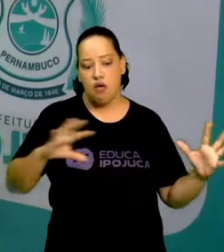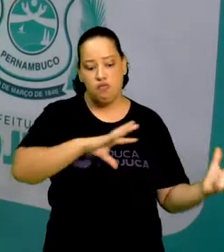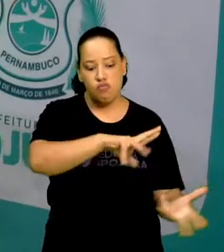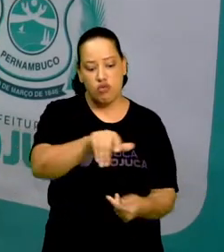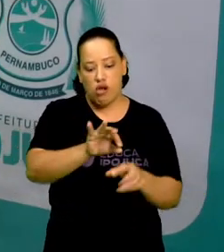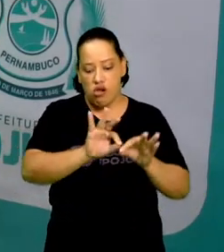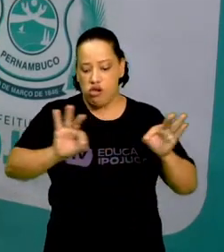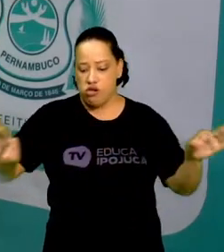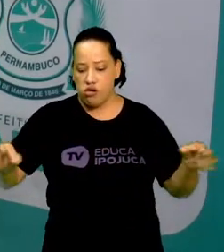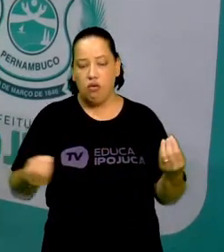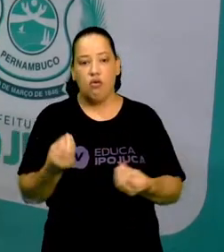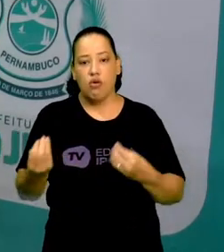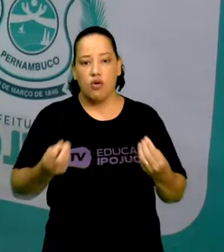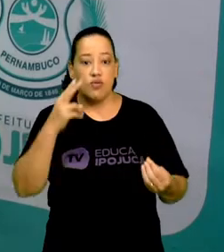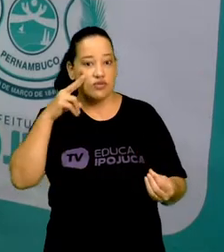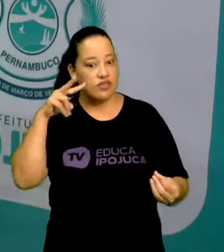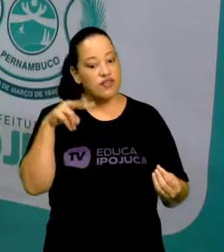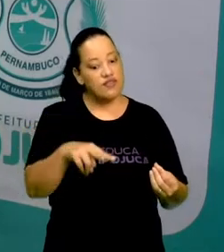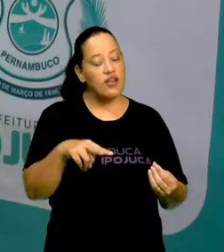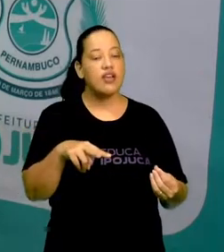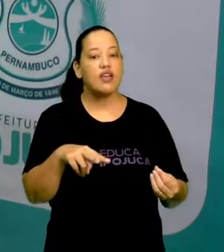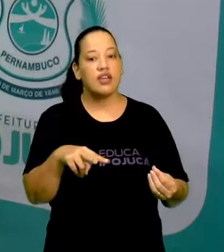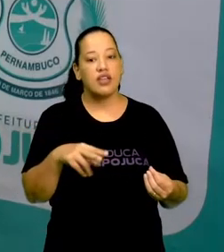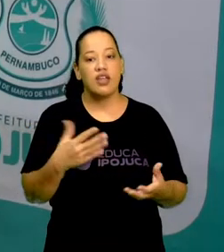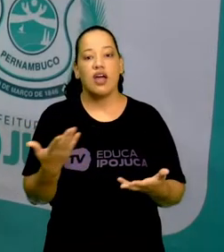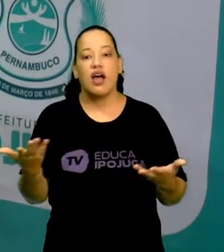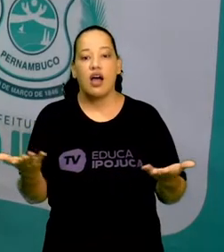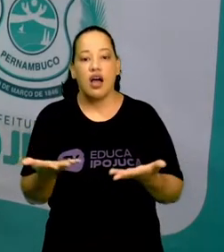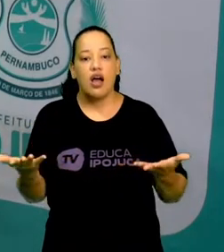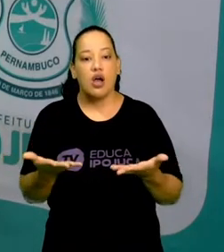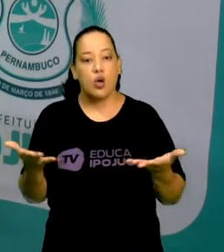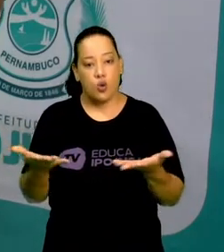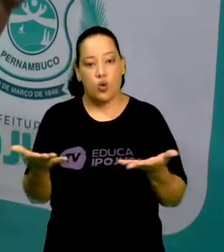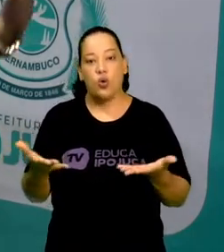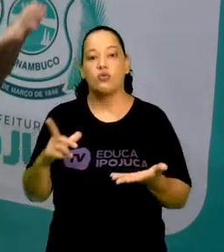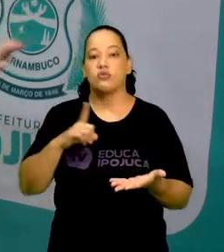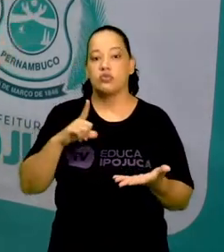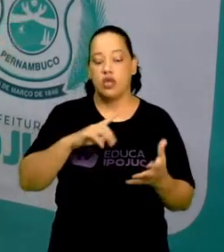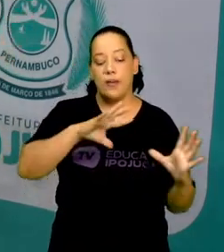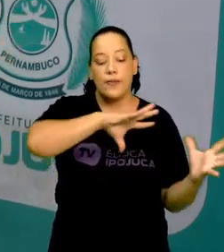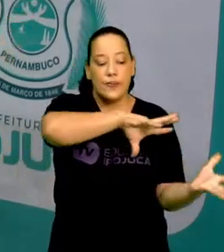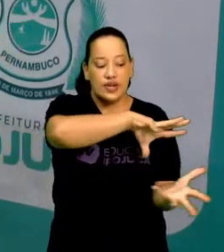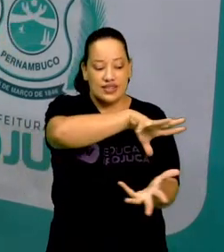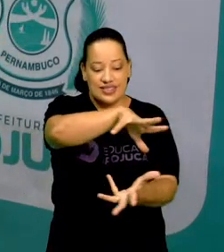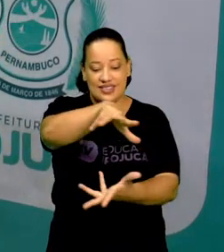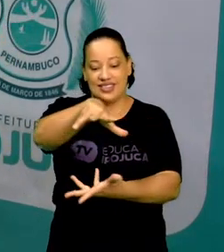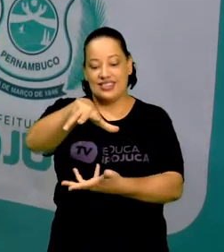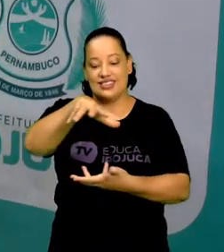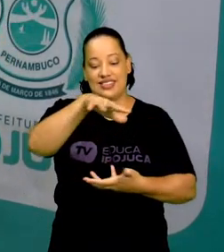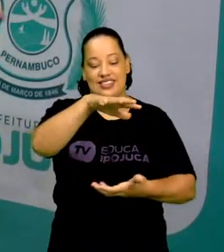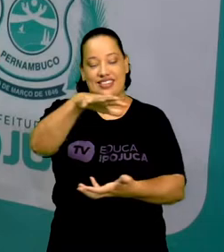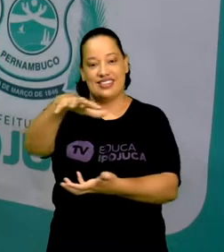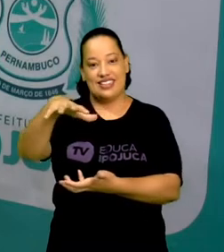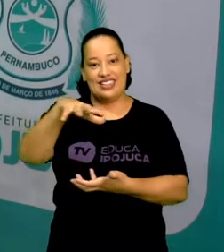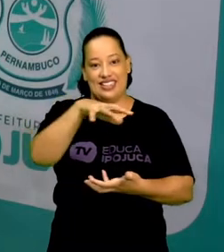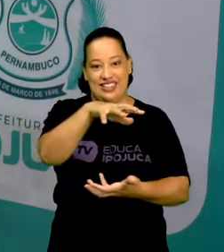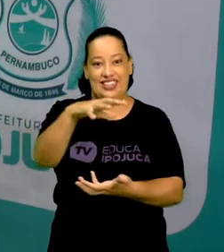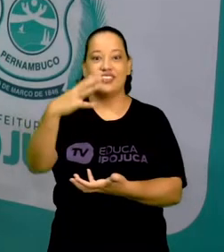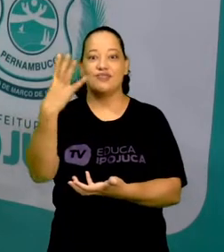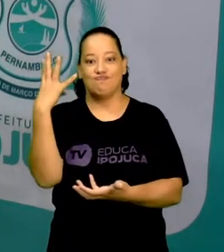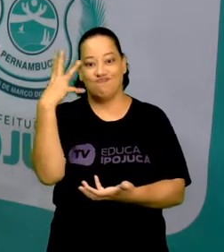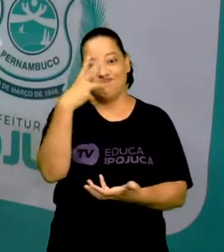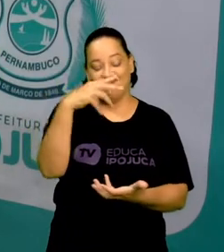se entenda e se localize nele. Nós vimos agora o que? O nosso planeta, né? A maravilha dele, a densidade